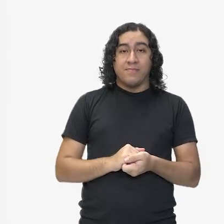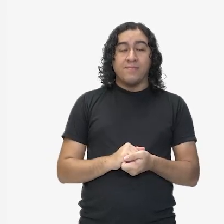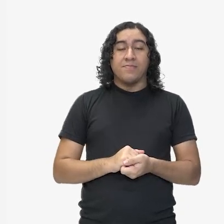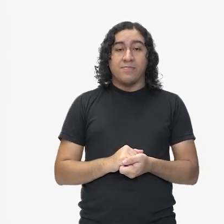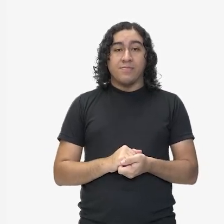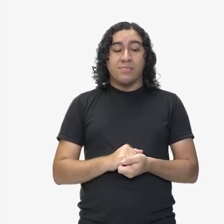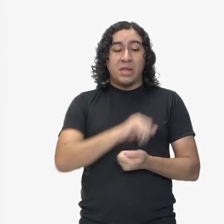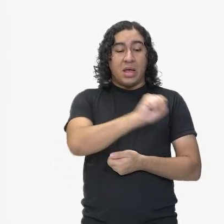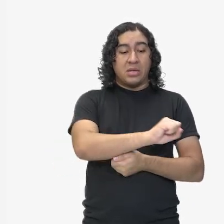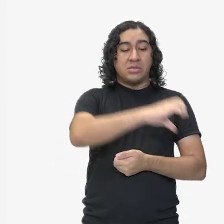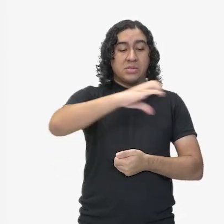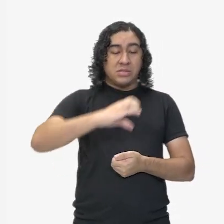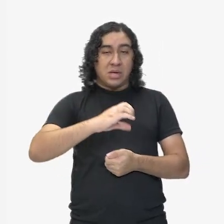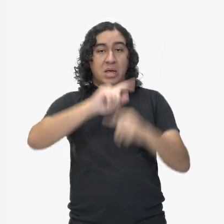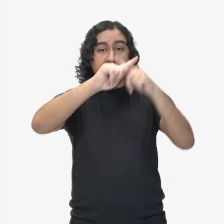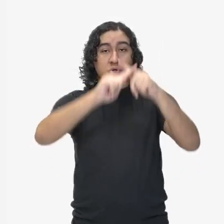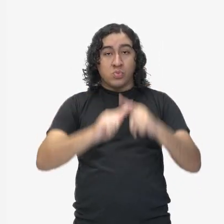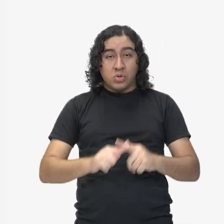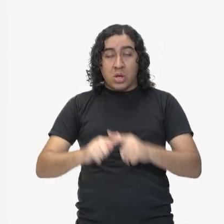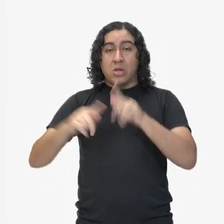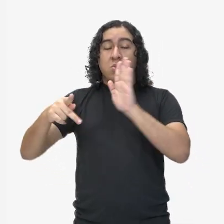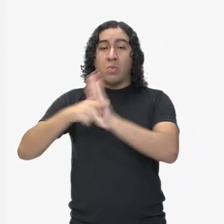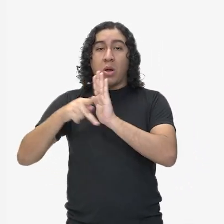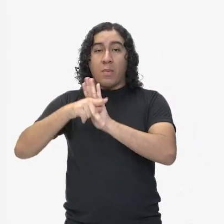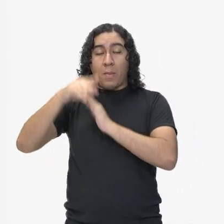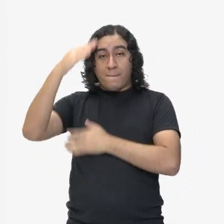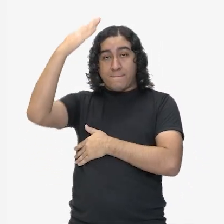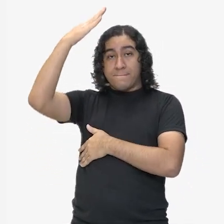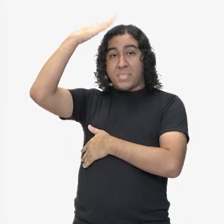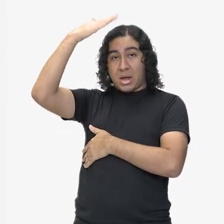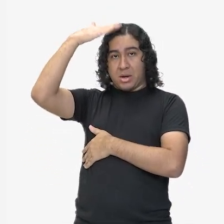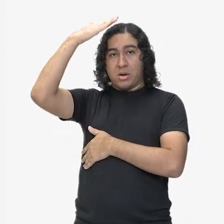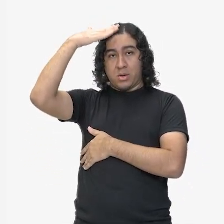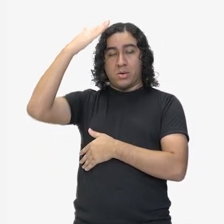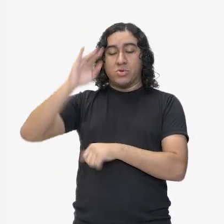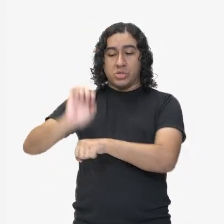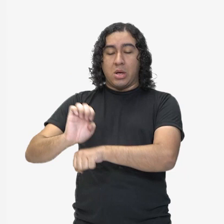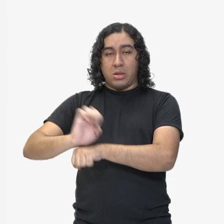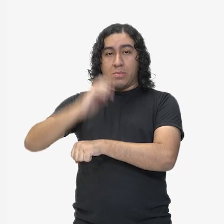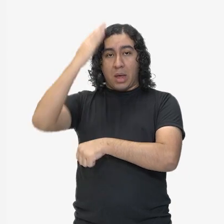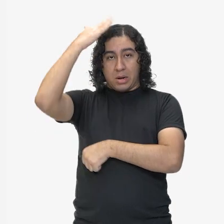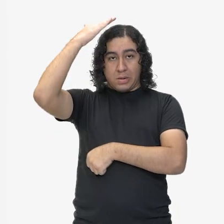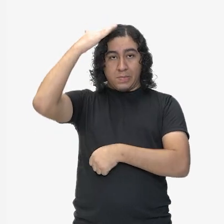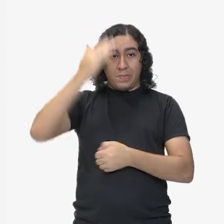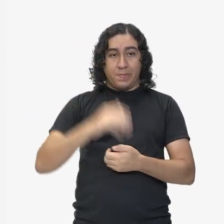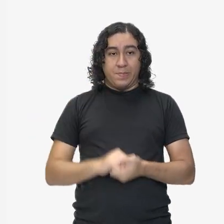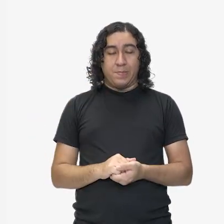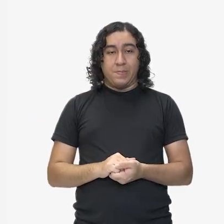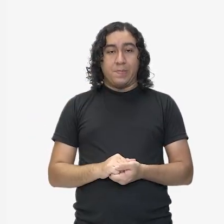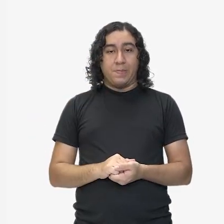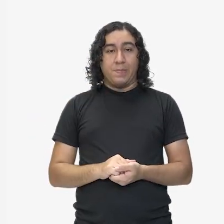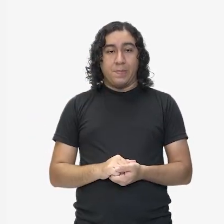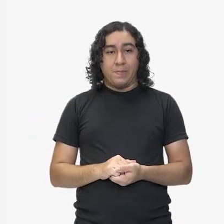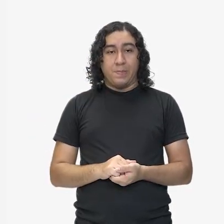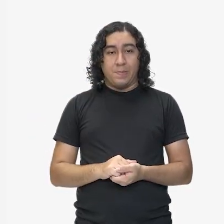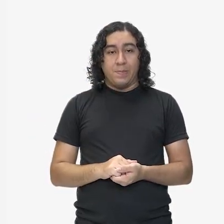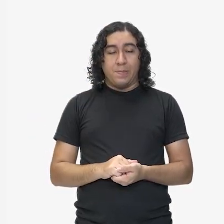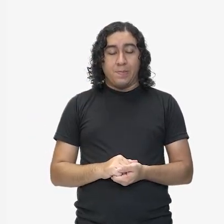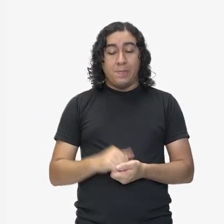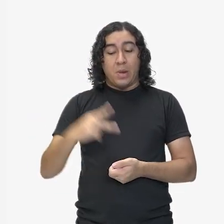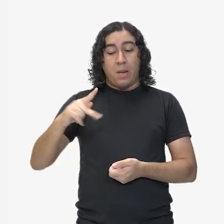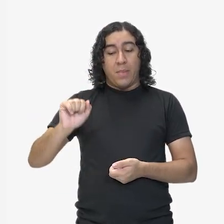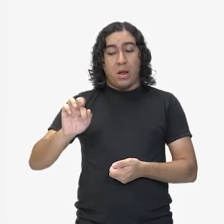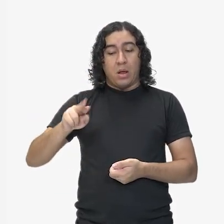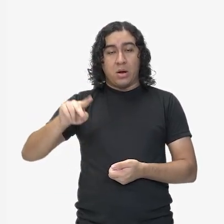e Santa Catarina e Paraná, não é isso? Muito bem. À frente do movimento aí do contestado